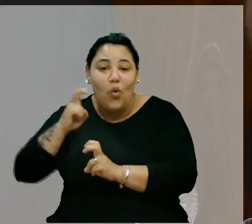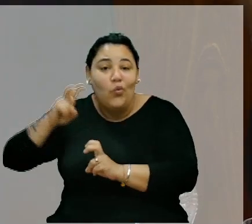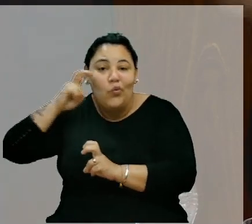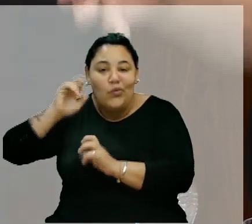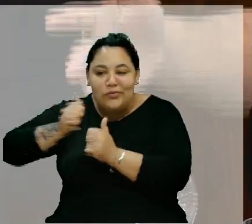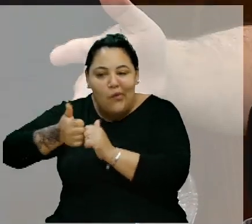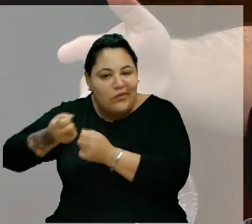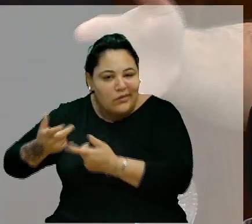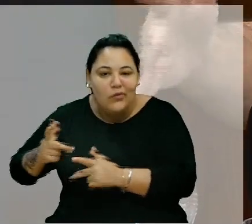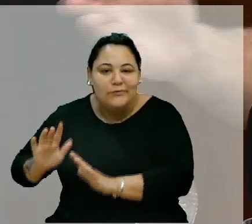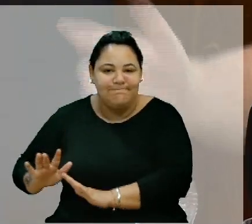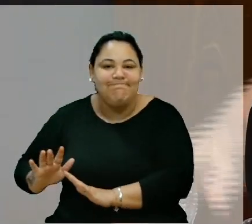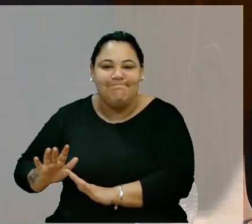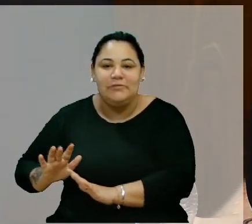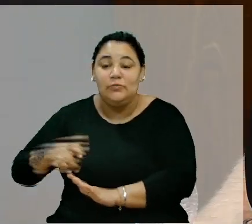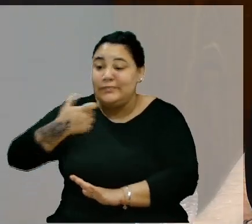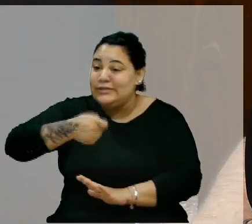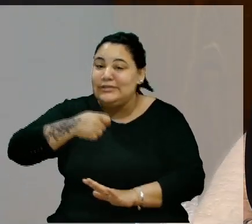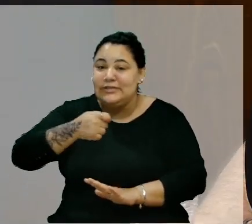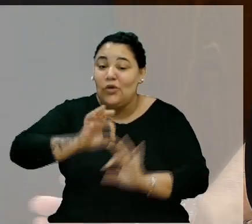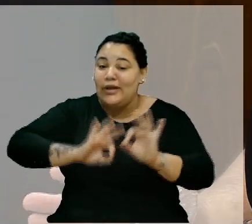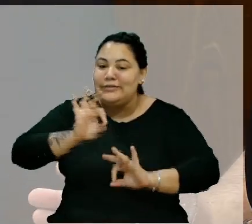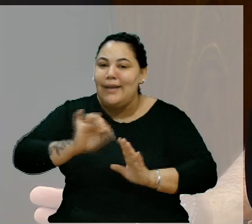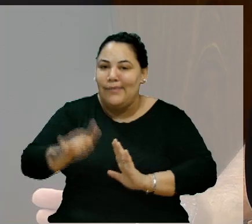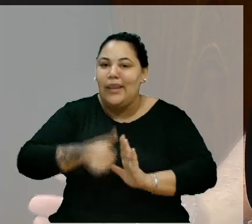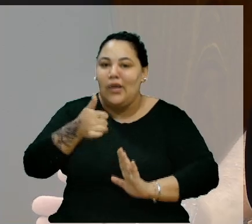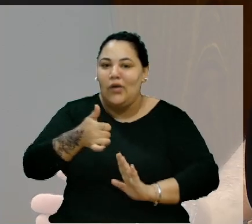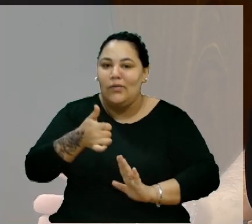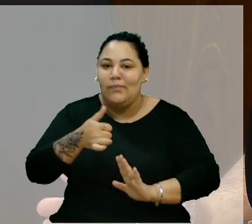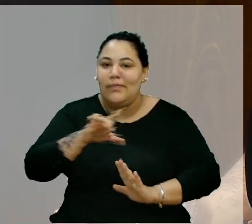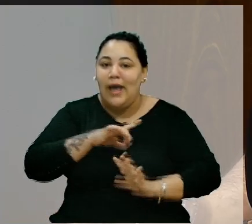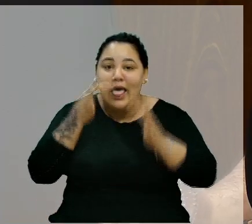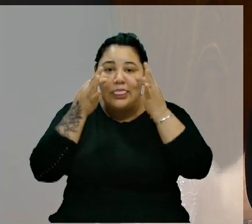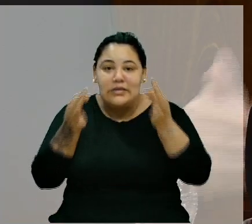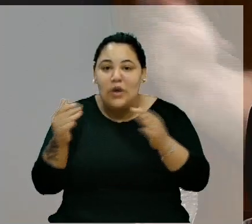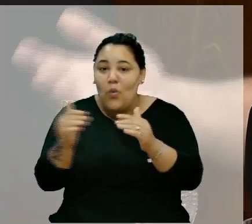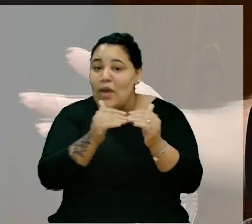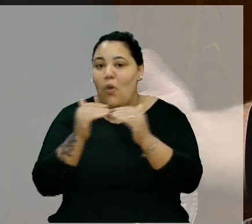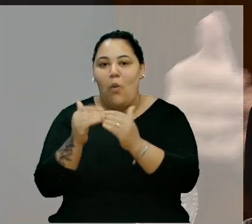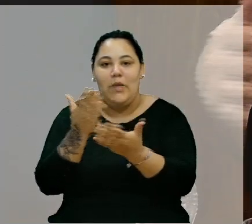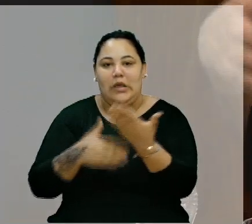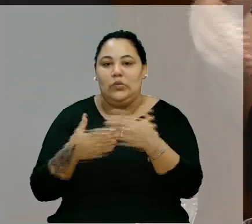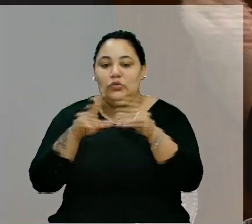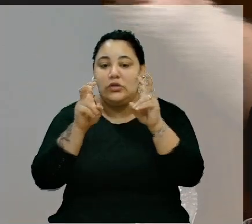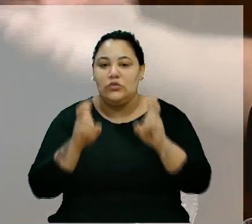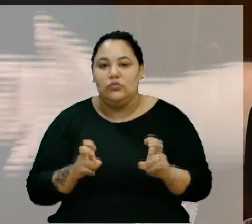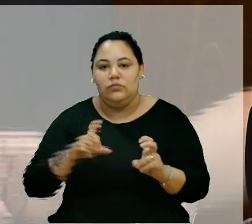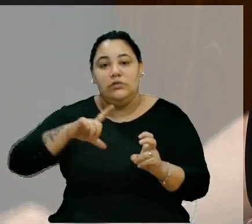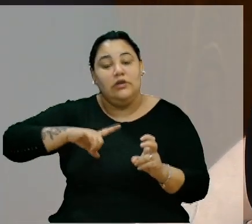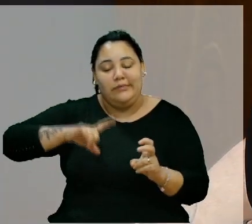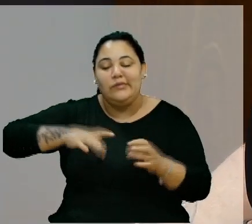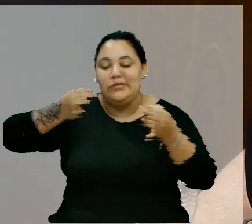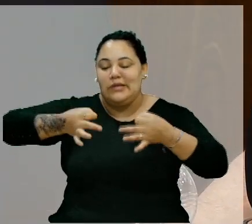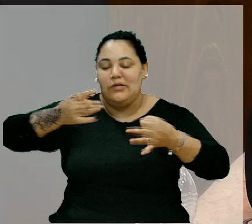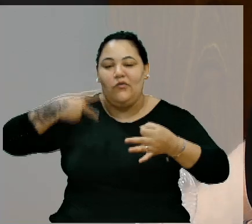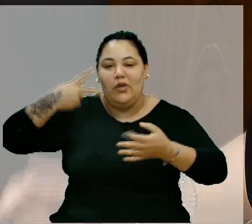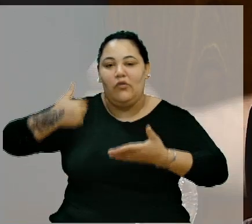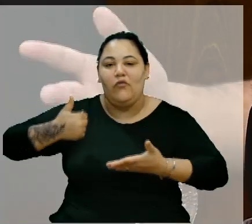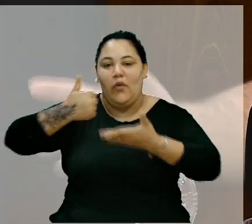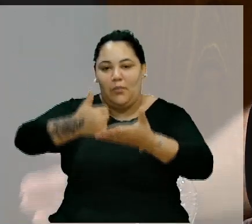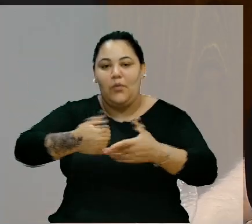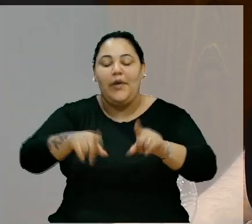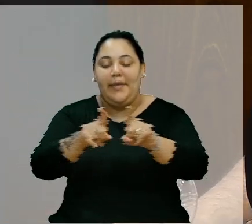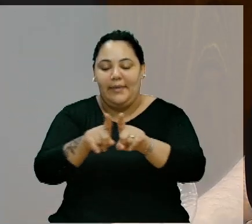que agilizar esse processo e tenho certeza que os colegas têm acordo ou vão ter as